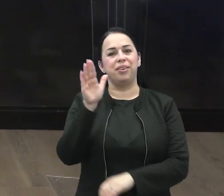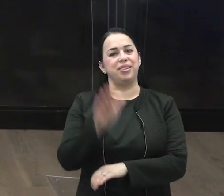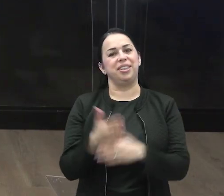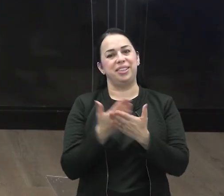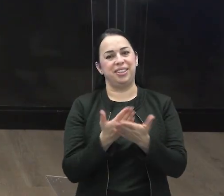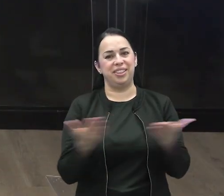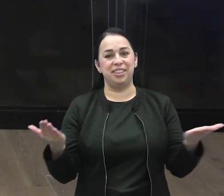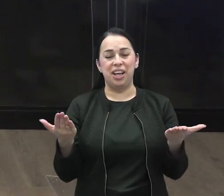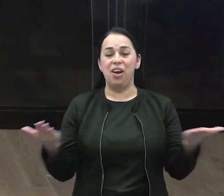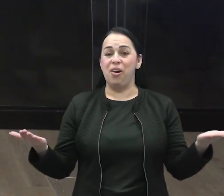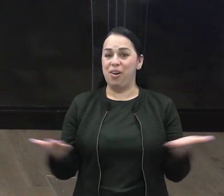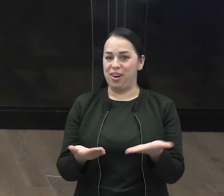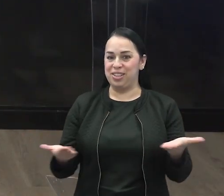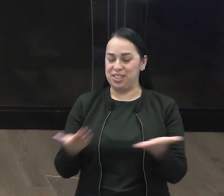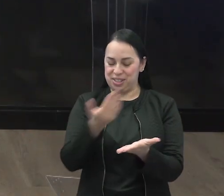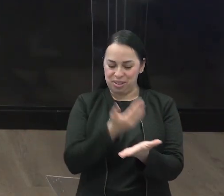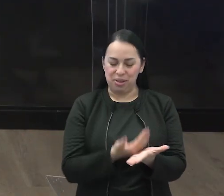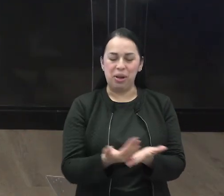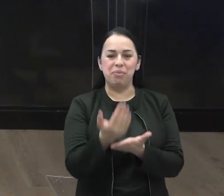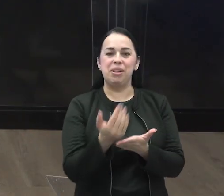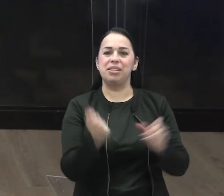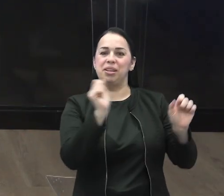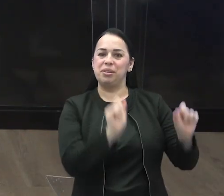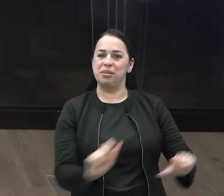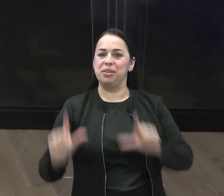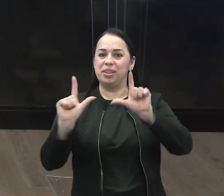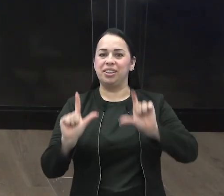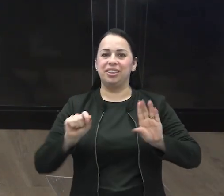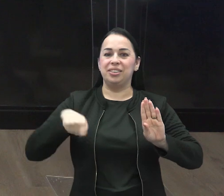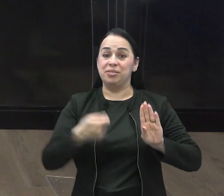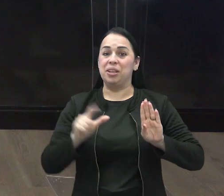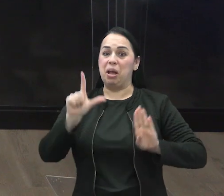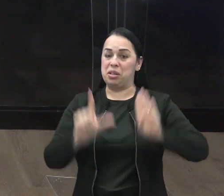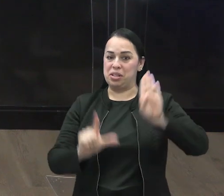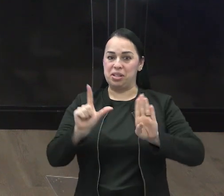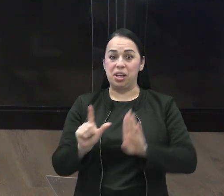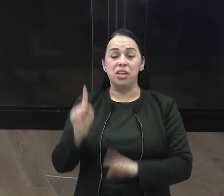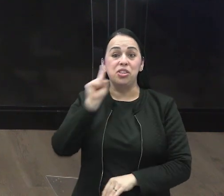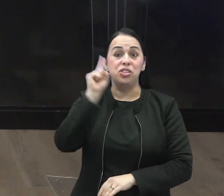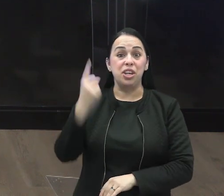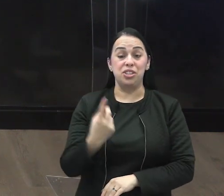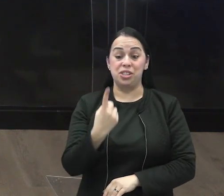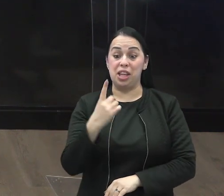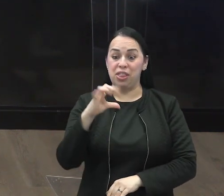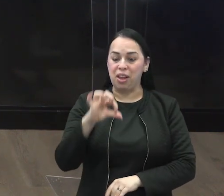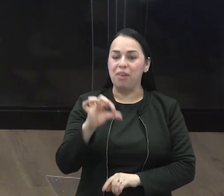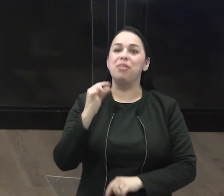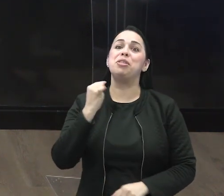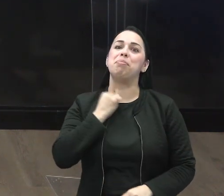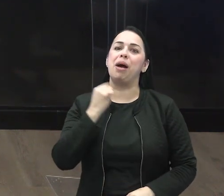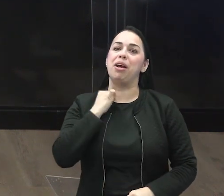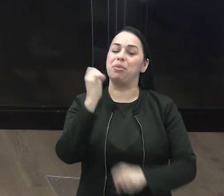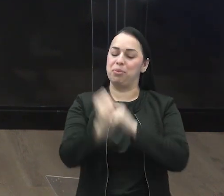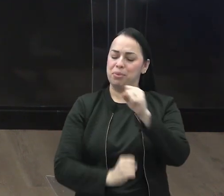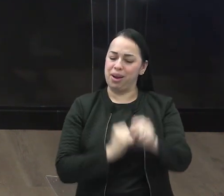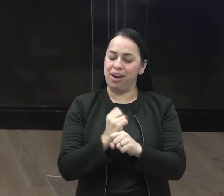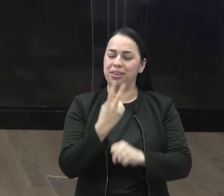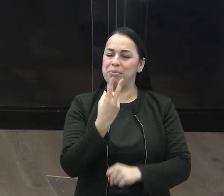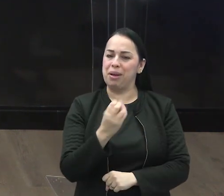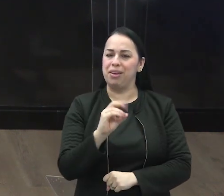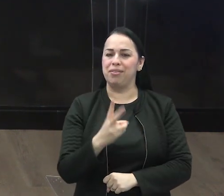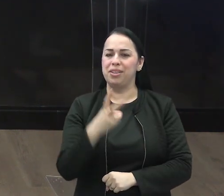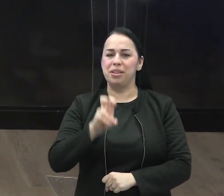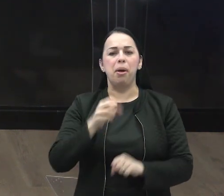Ótima tarde para você. Começa agora o Boletim Legislativo desta segunda-feira, dia 19 de maio de